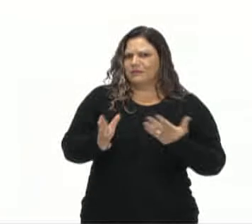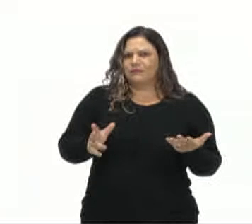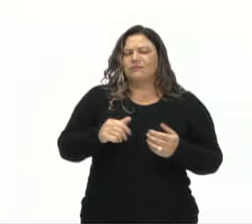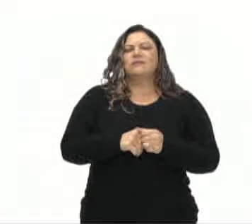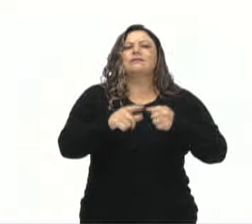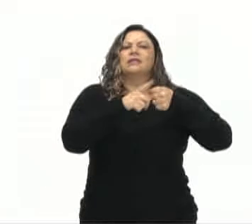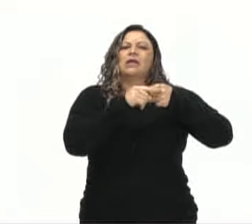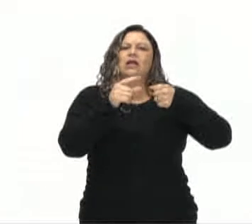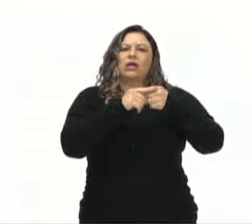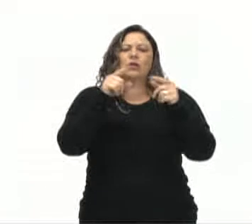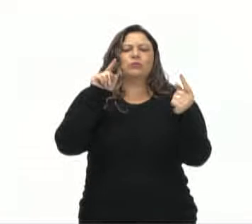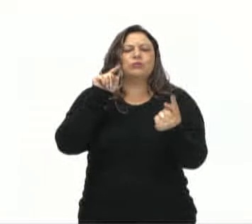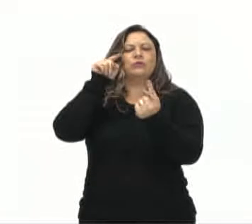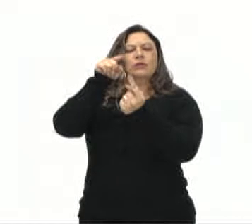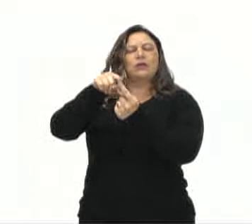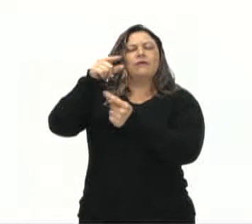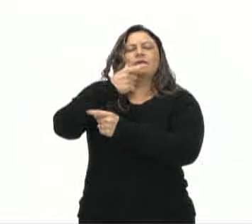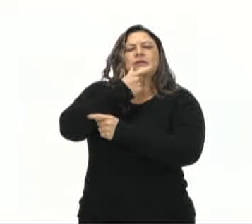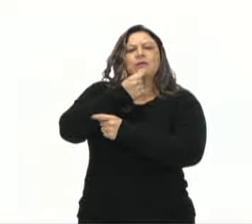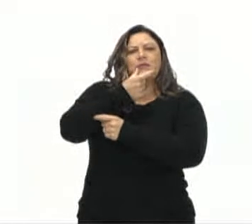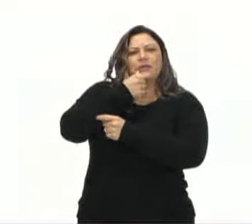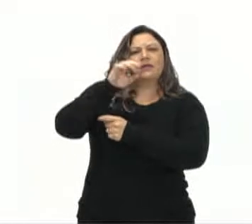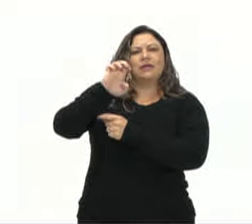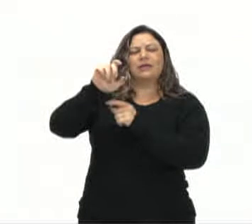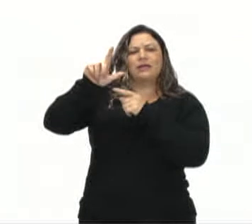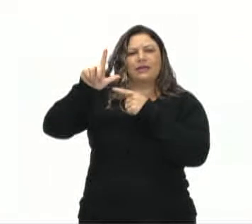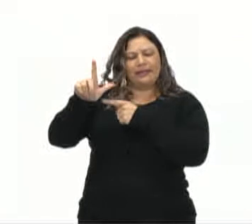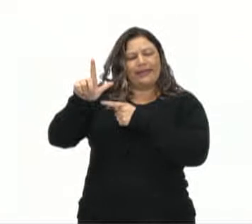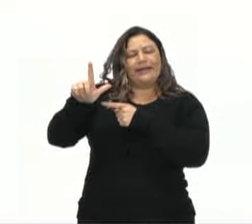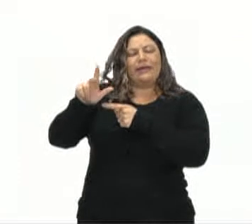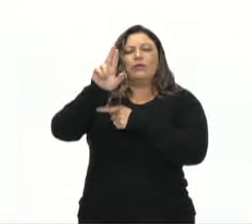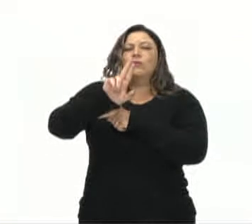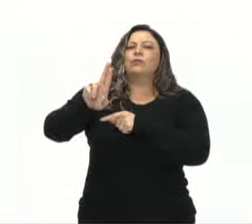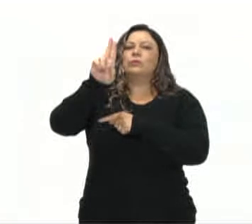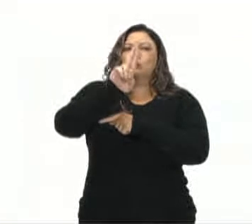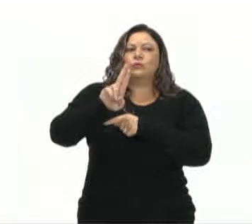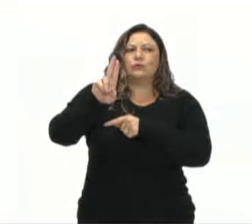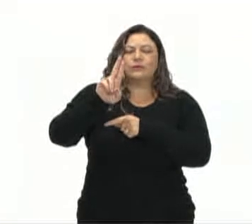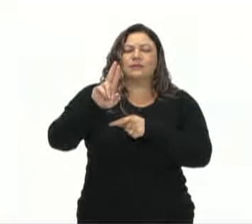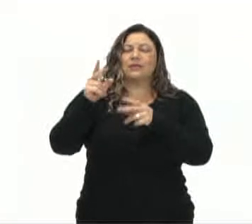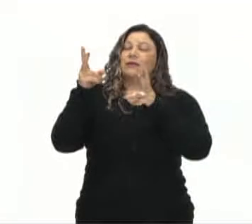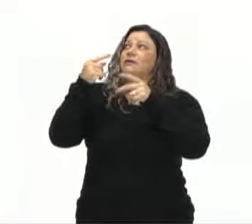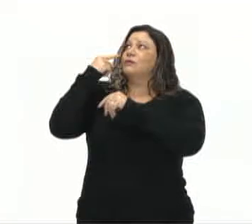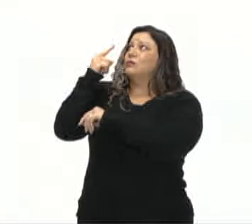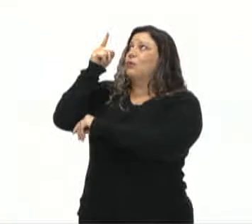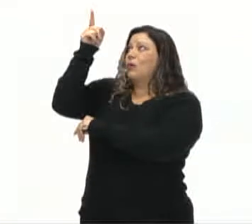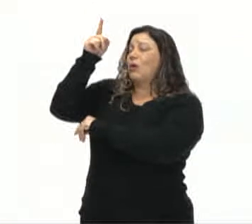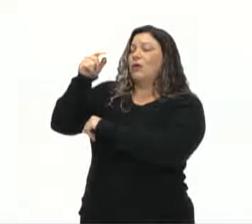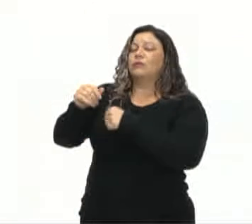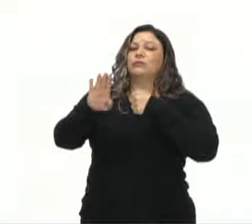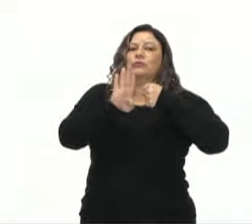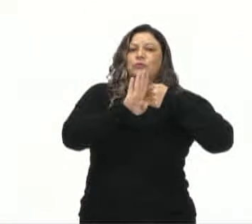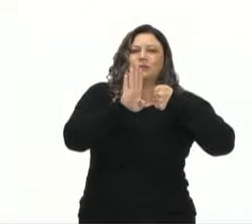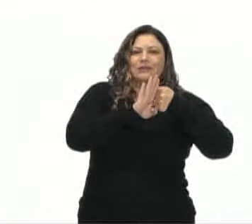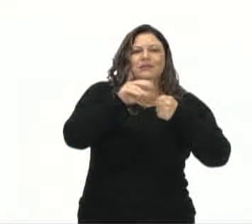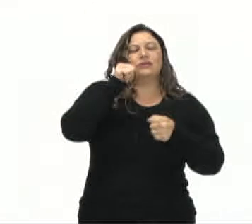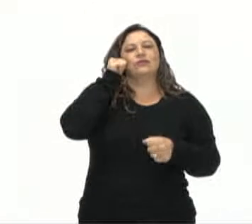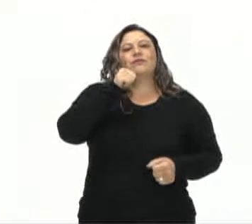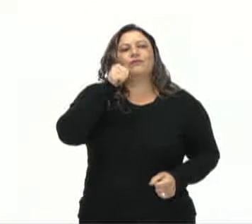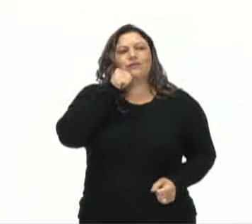artículo definido masculino el foi utilizado delante de um substantivo